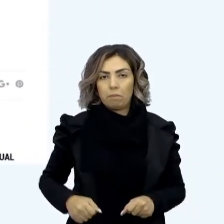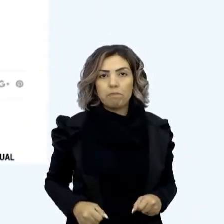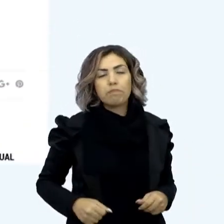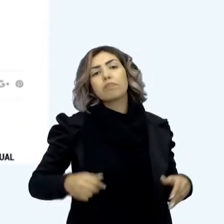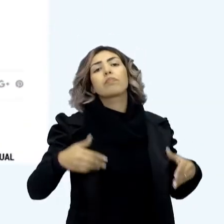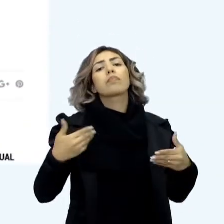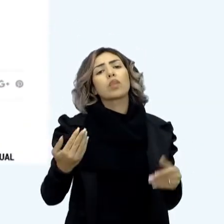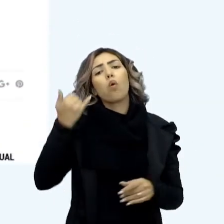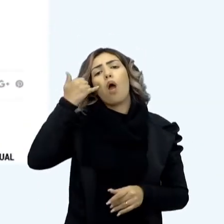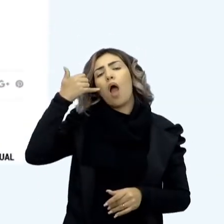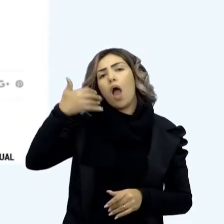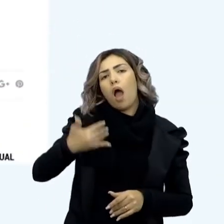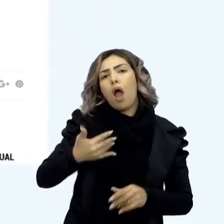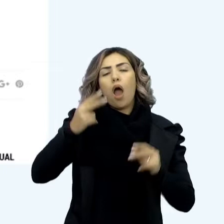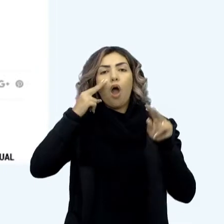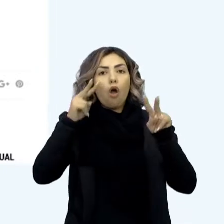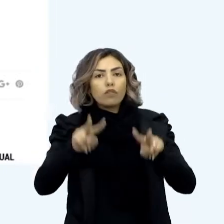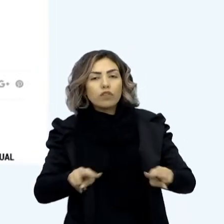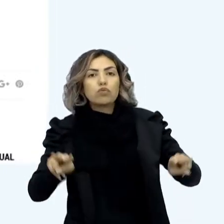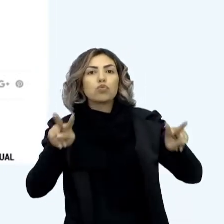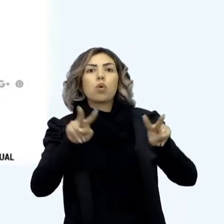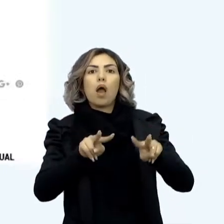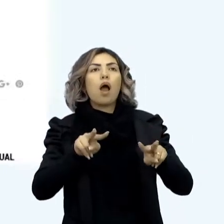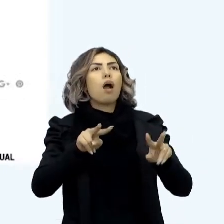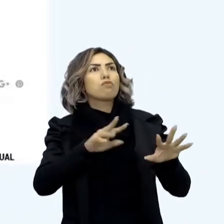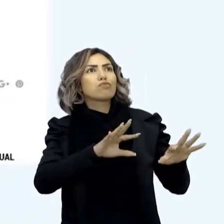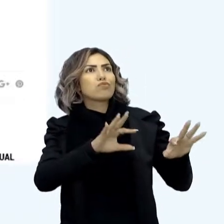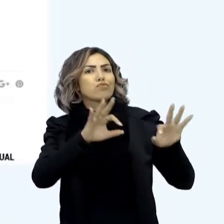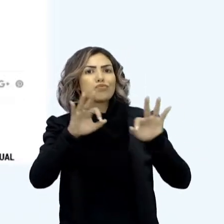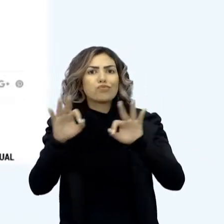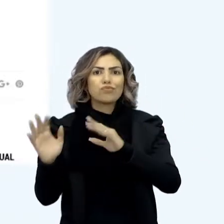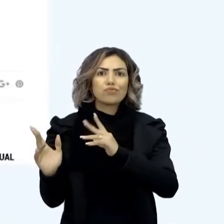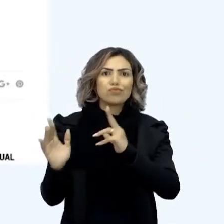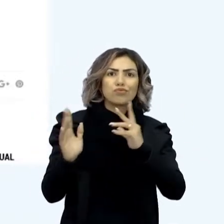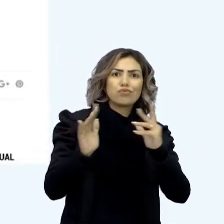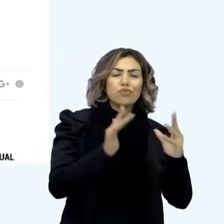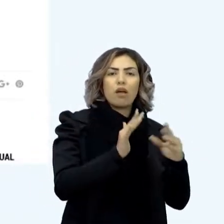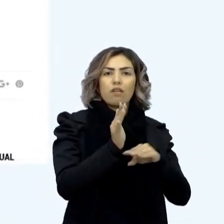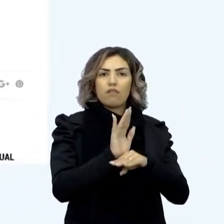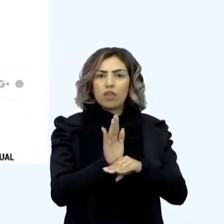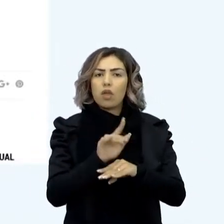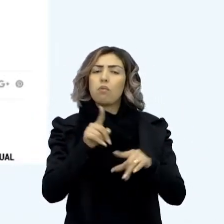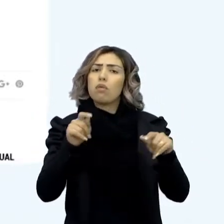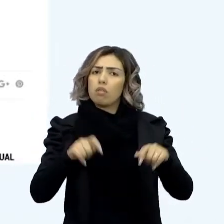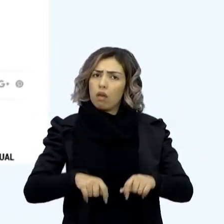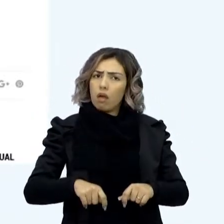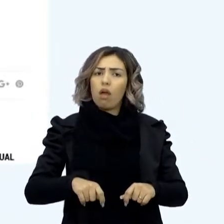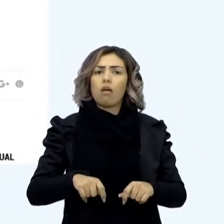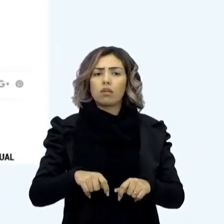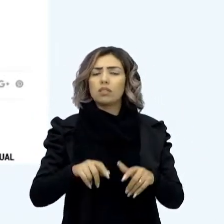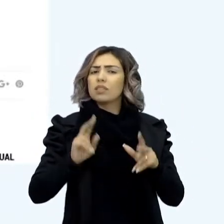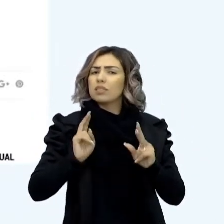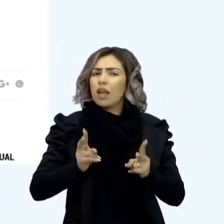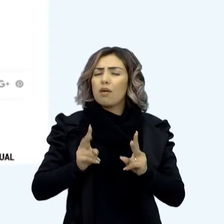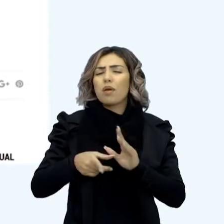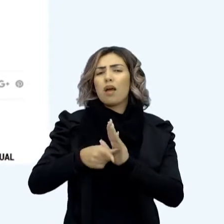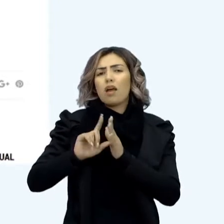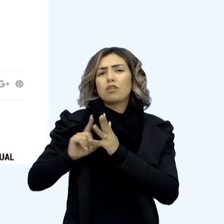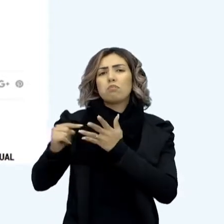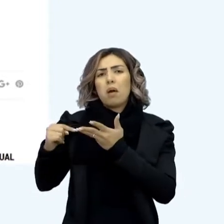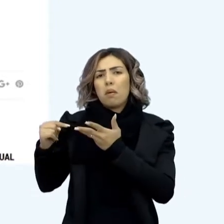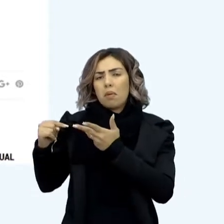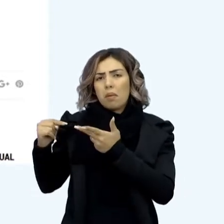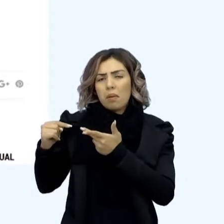destina à difusão dos produtos audiovisuais, né, produzidos pela pesquisa. Toda essa estrutura, na verdade, foi